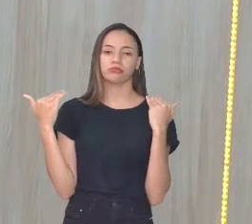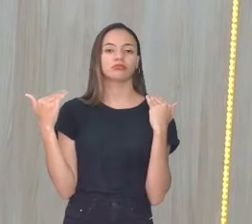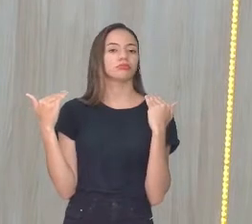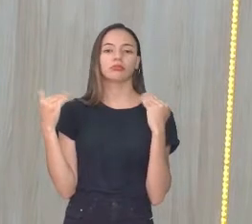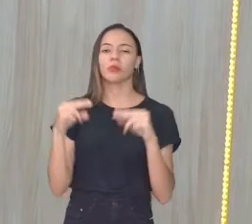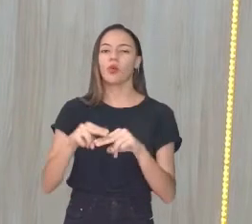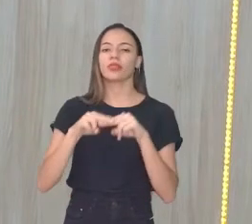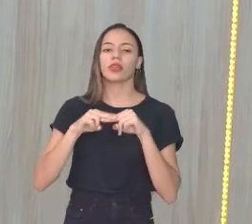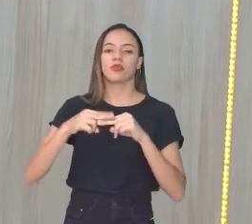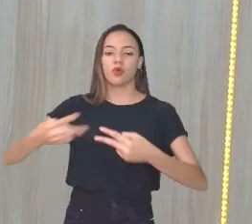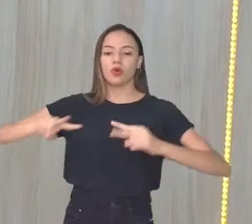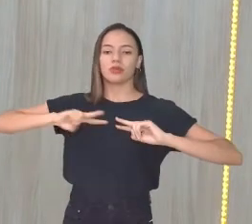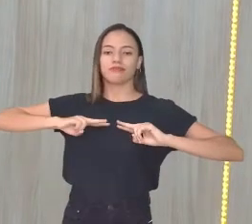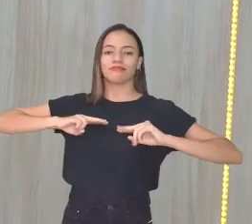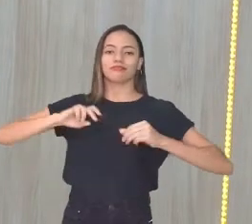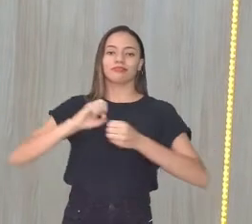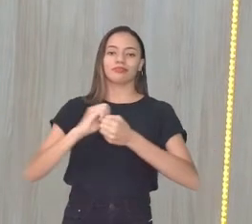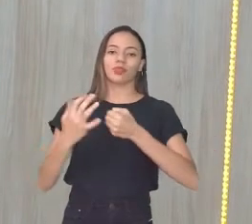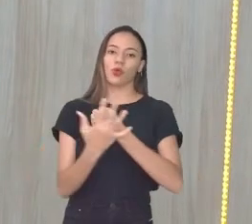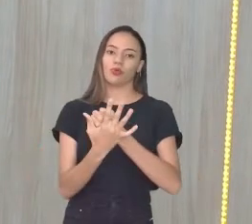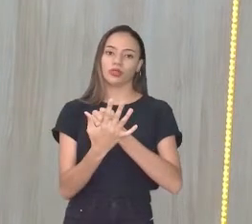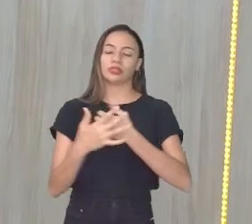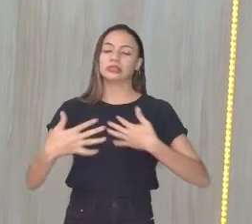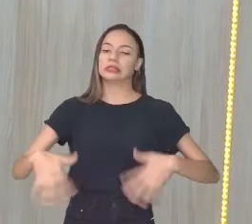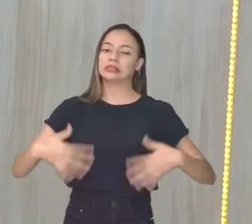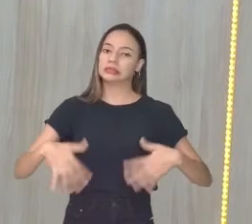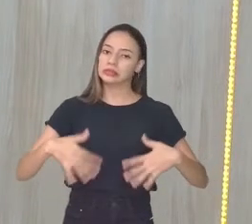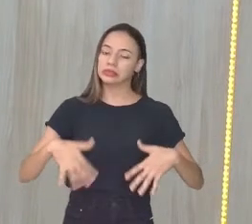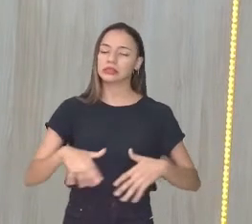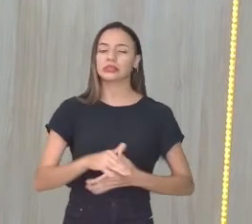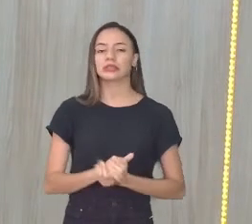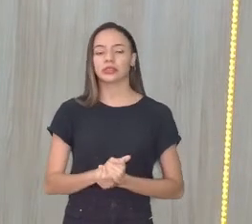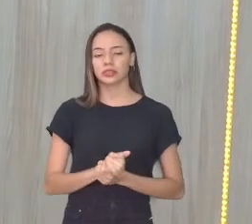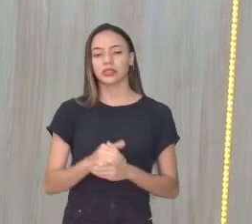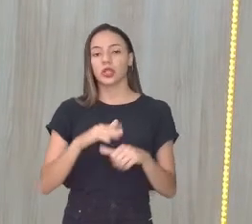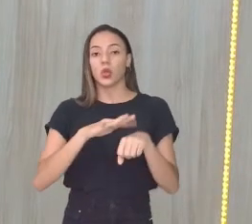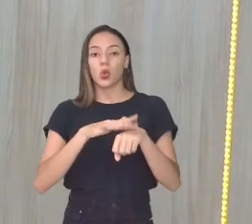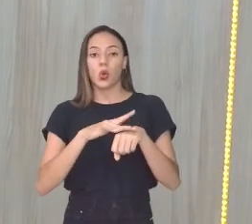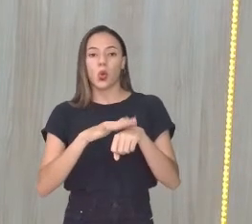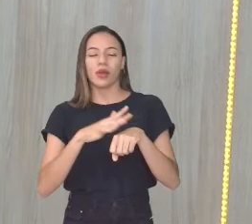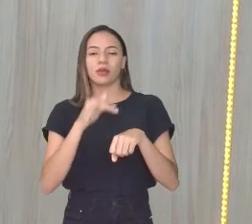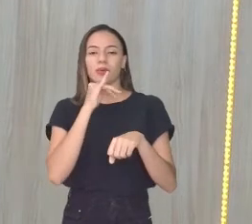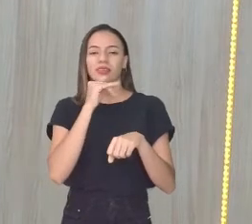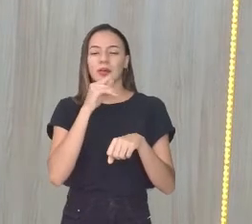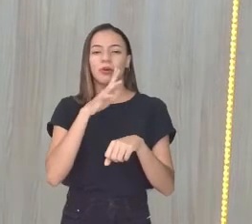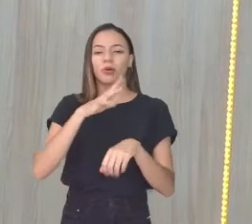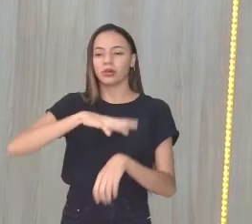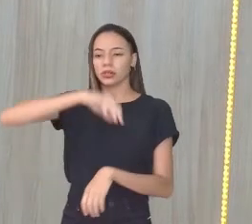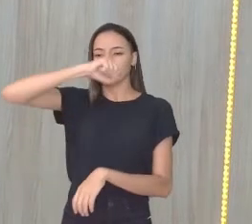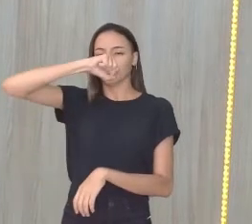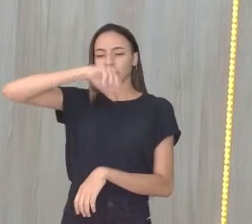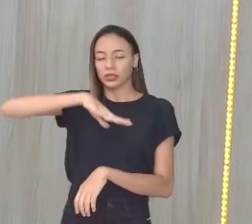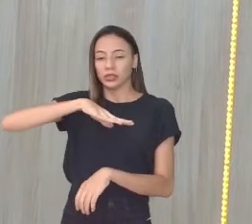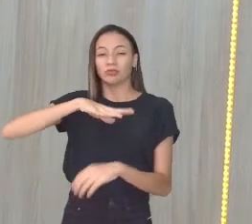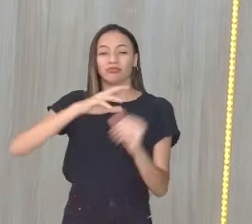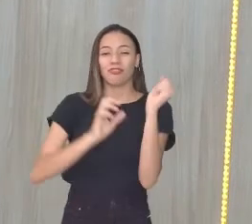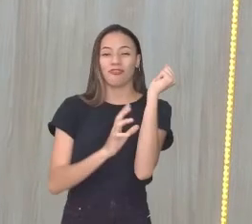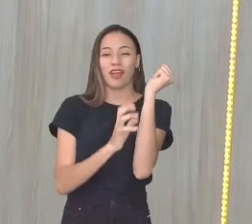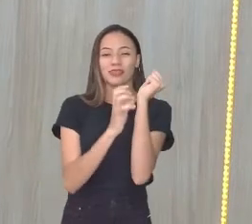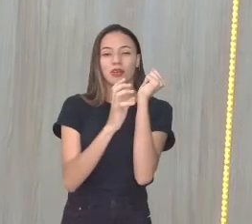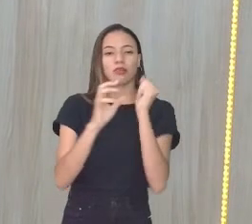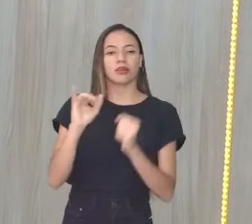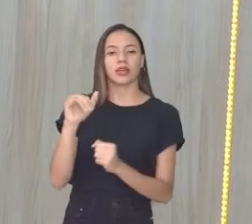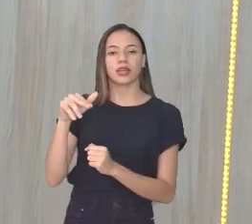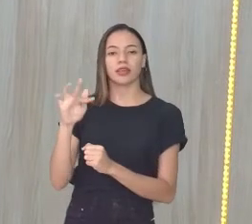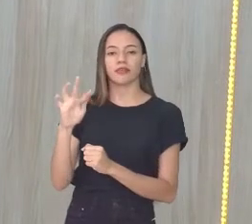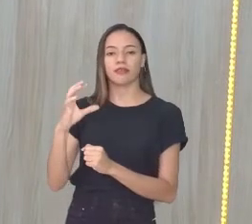pela Covid-19, né? Por doenças, assim, a doença é infecção respiratória grave. Ou seja, a